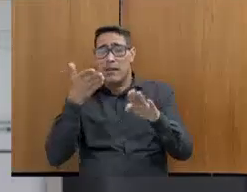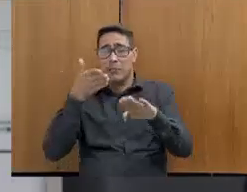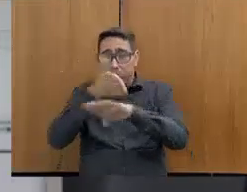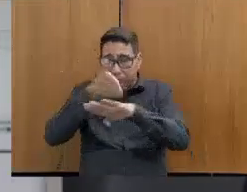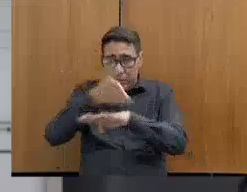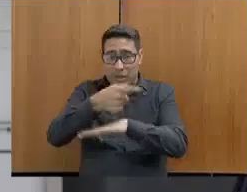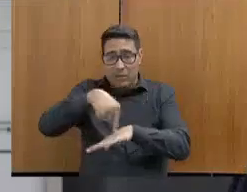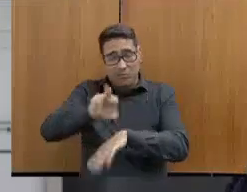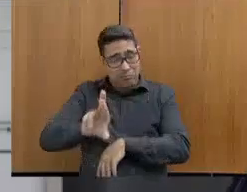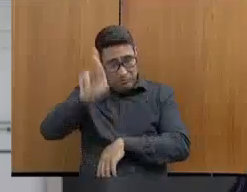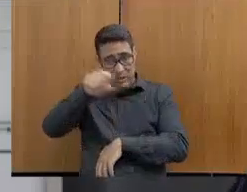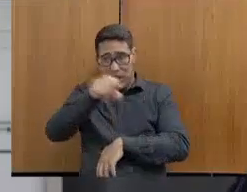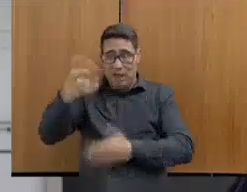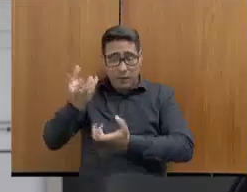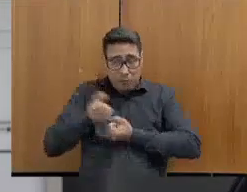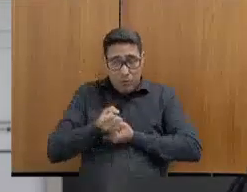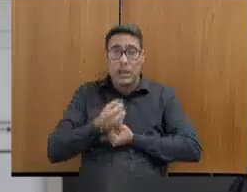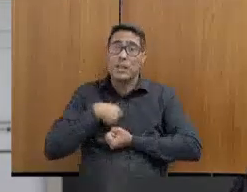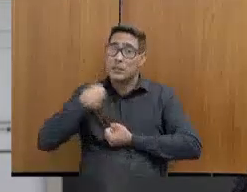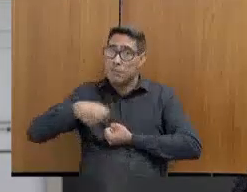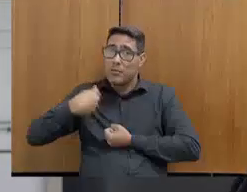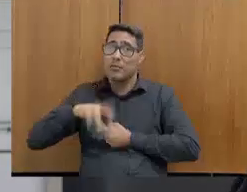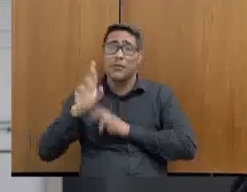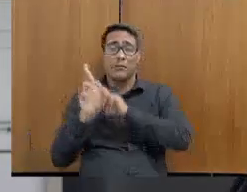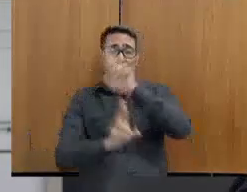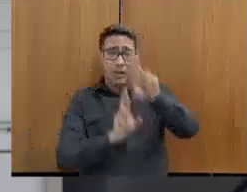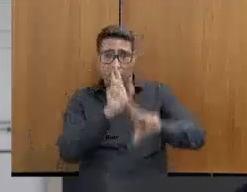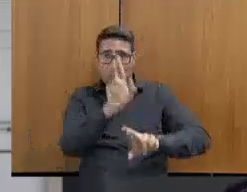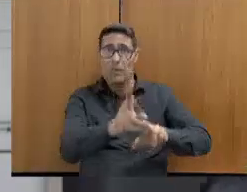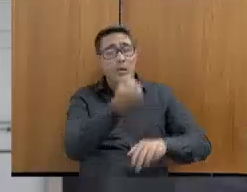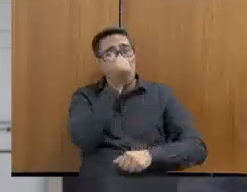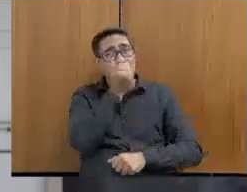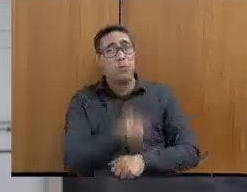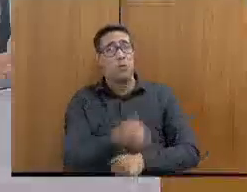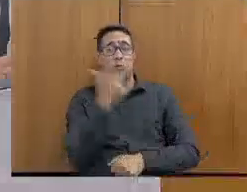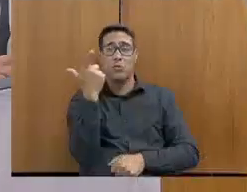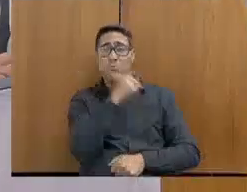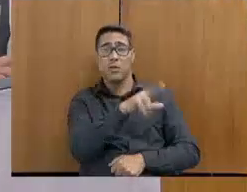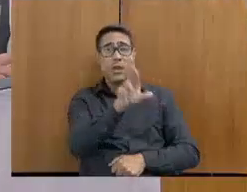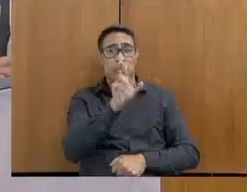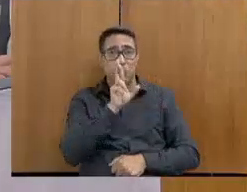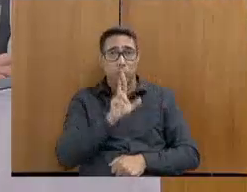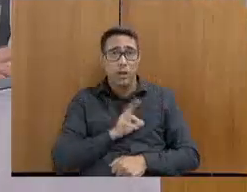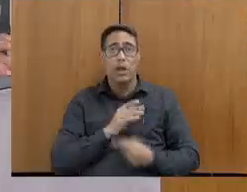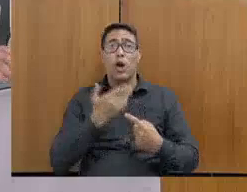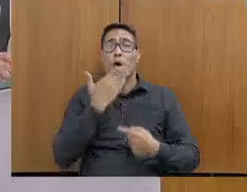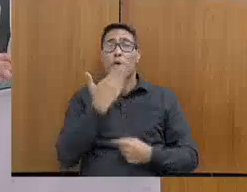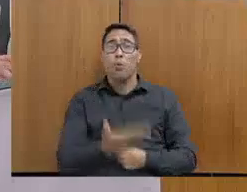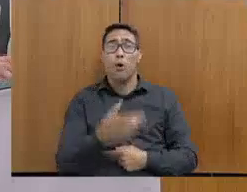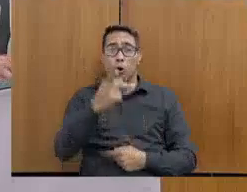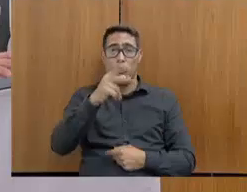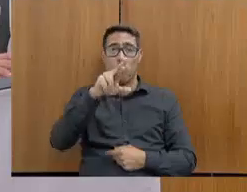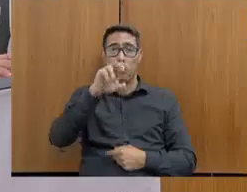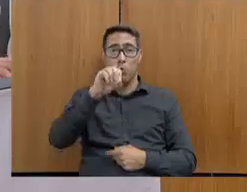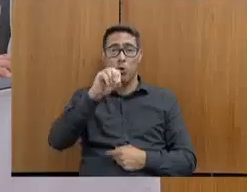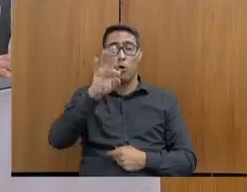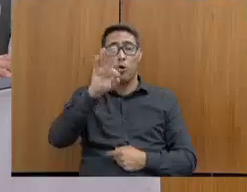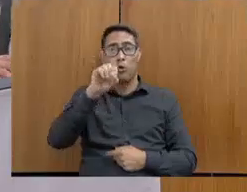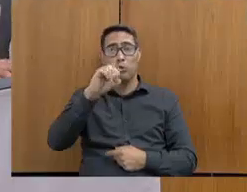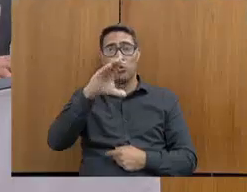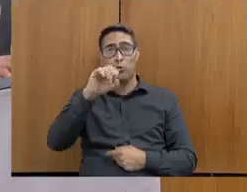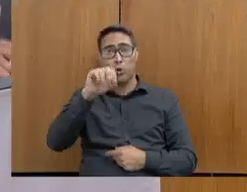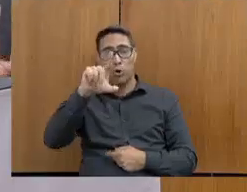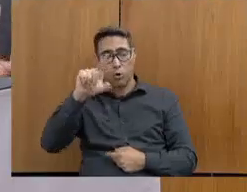dar uma resposta e seria bom que a senhora pudesse Responder qual é o protocolo vocês adotam para